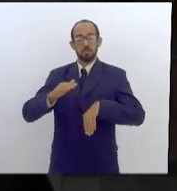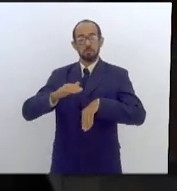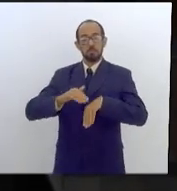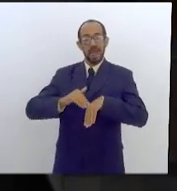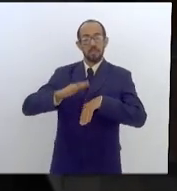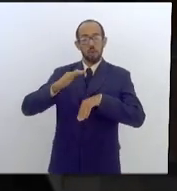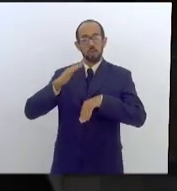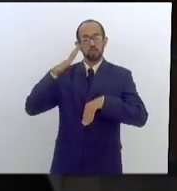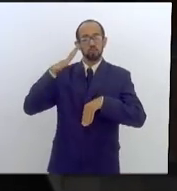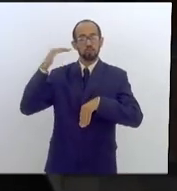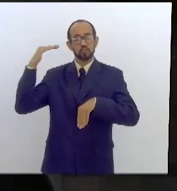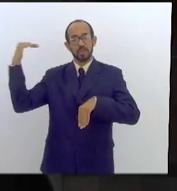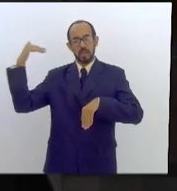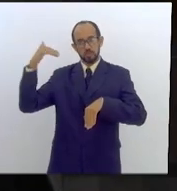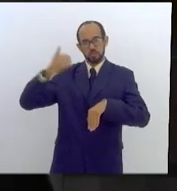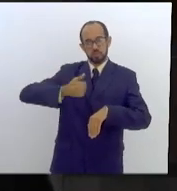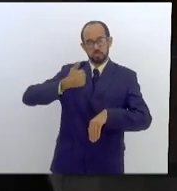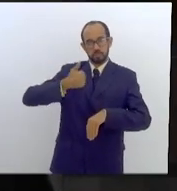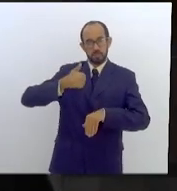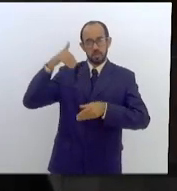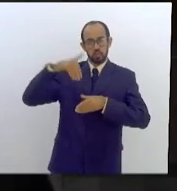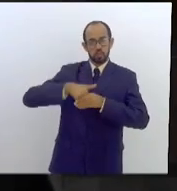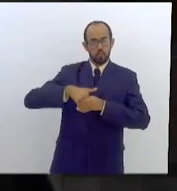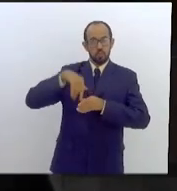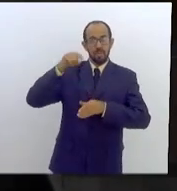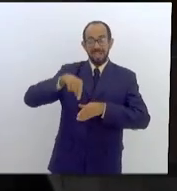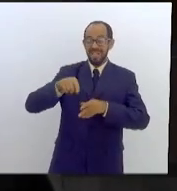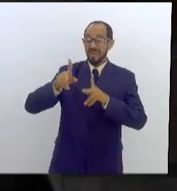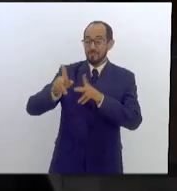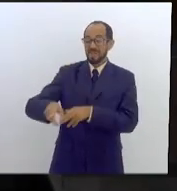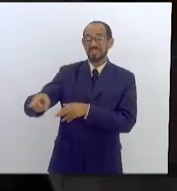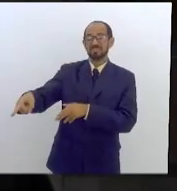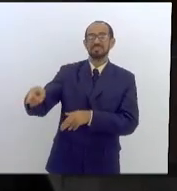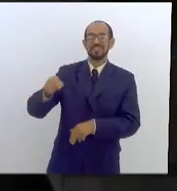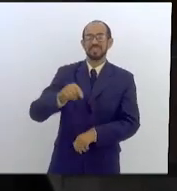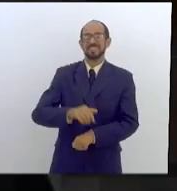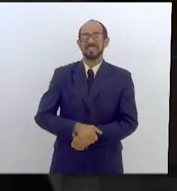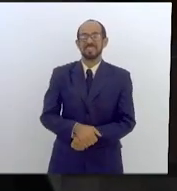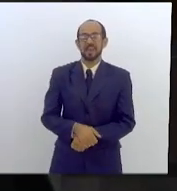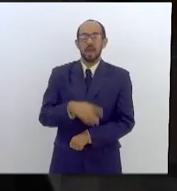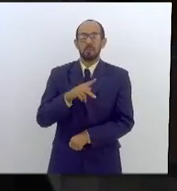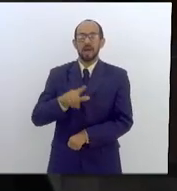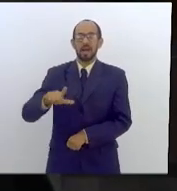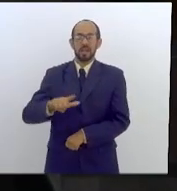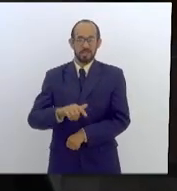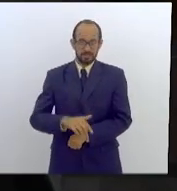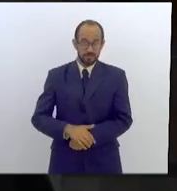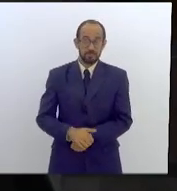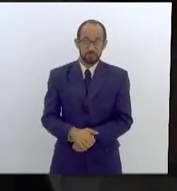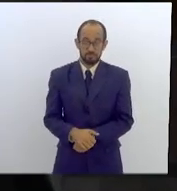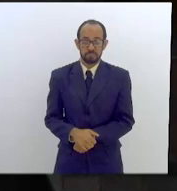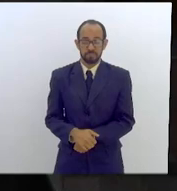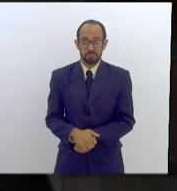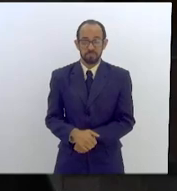em primeiro turno foi exatamente o partido liberal